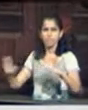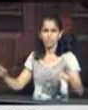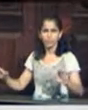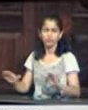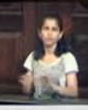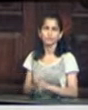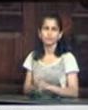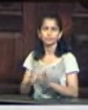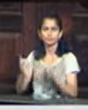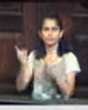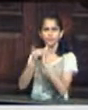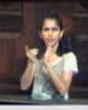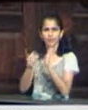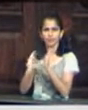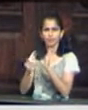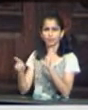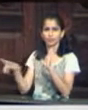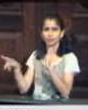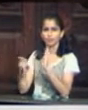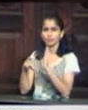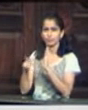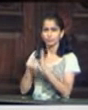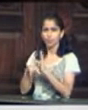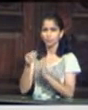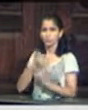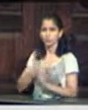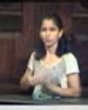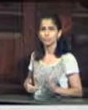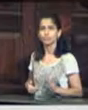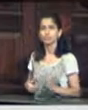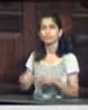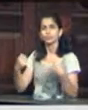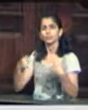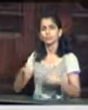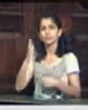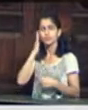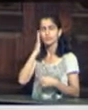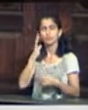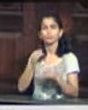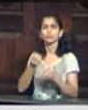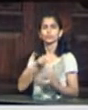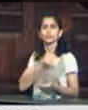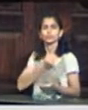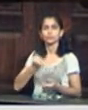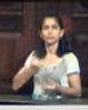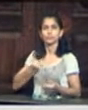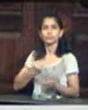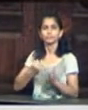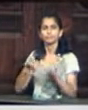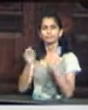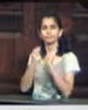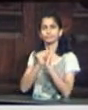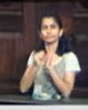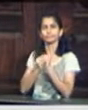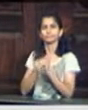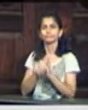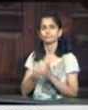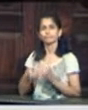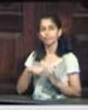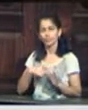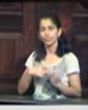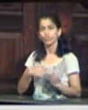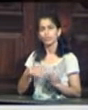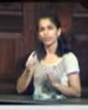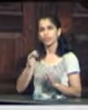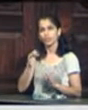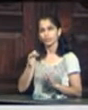social, mas além disso, é preciso que vocês saibam os números. Existe uma coisa chamada Fundo